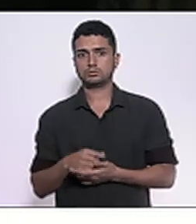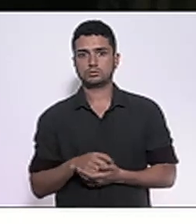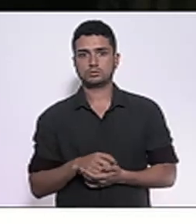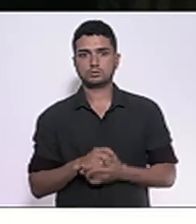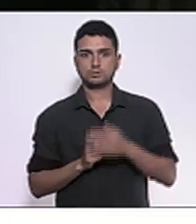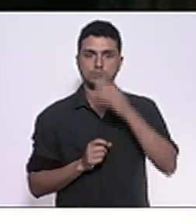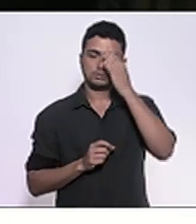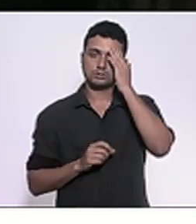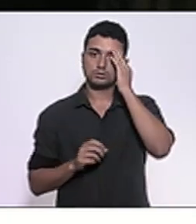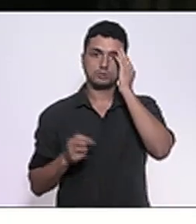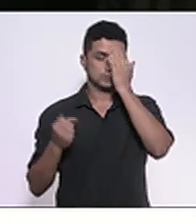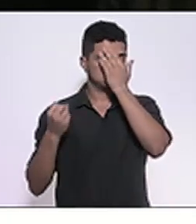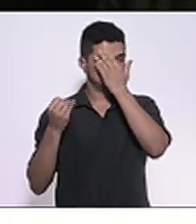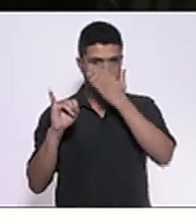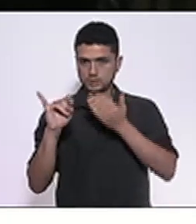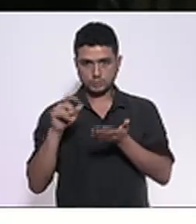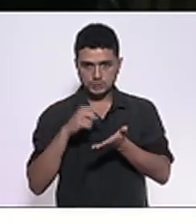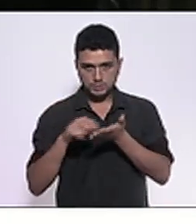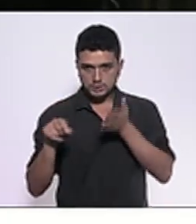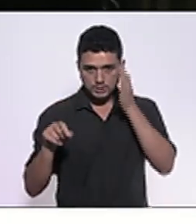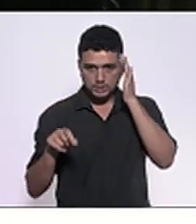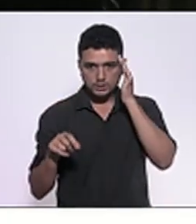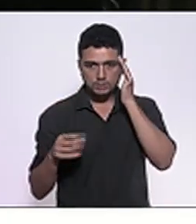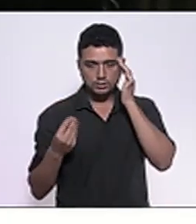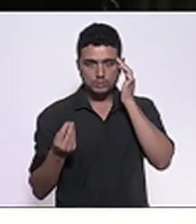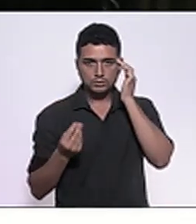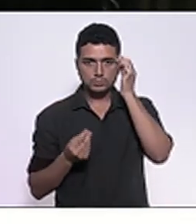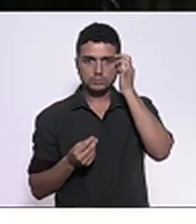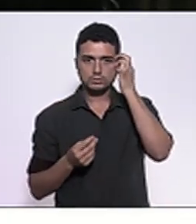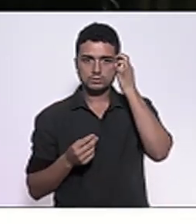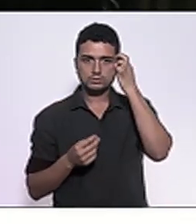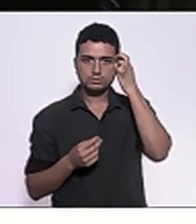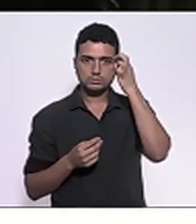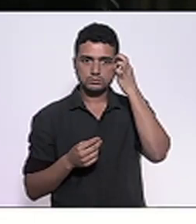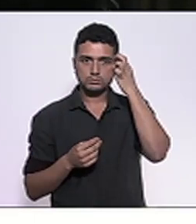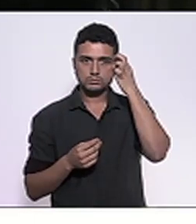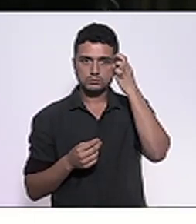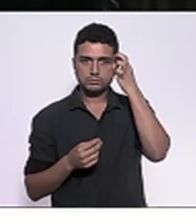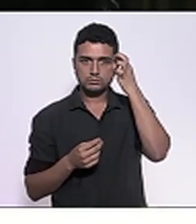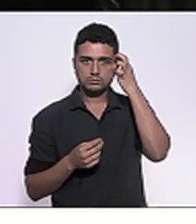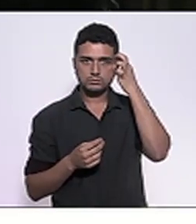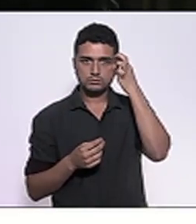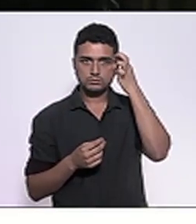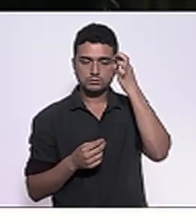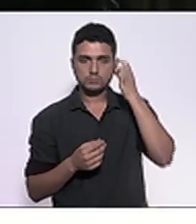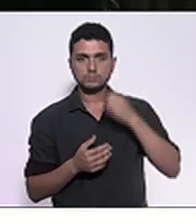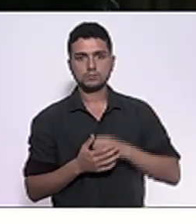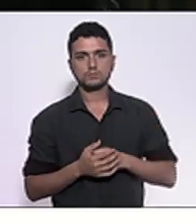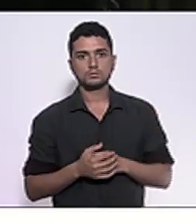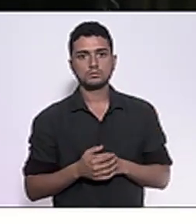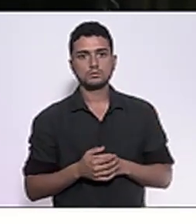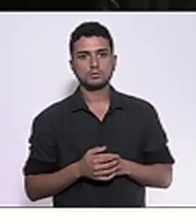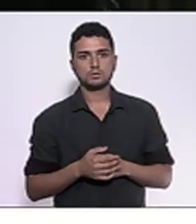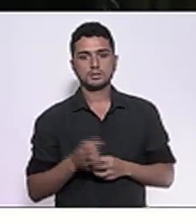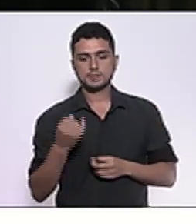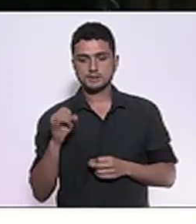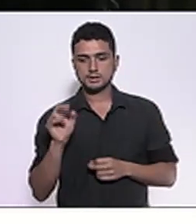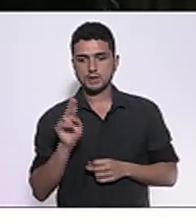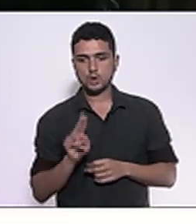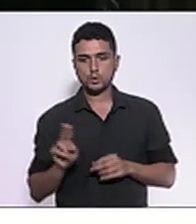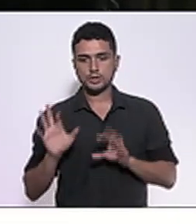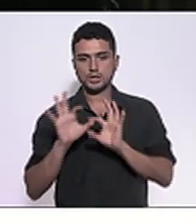de vida ou morte, se não assinava, etc, etc, etc. Bom, se a União pode fazer isso com a